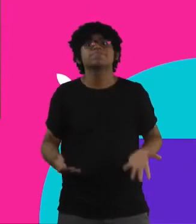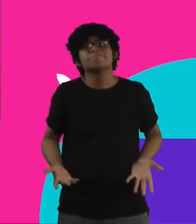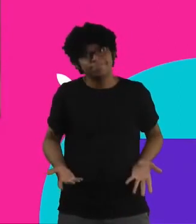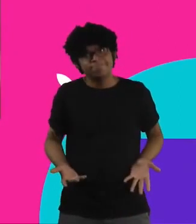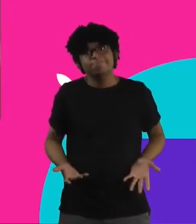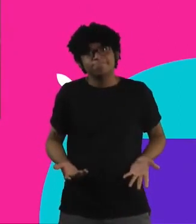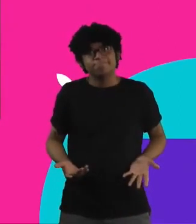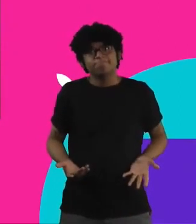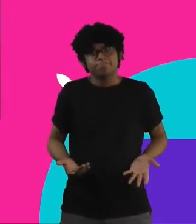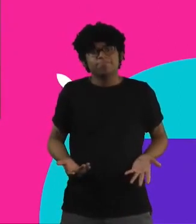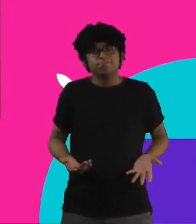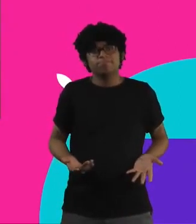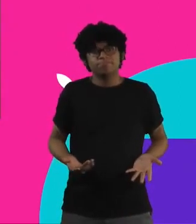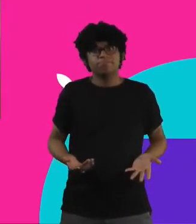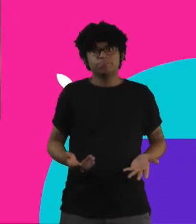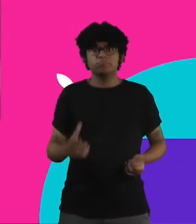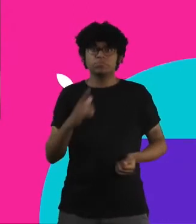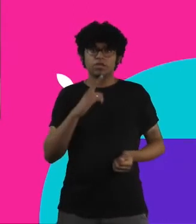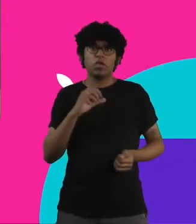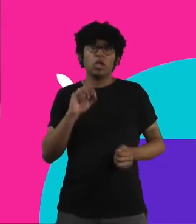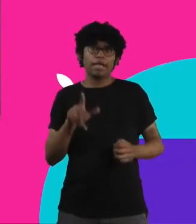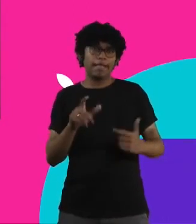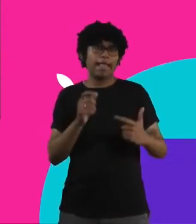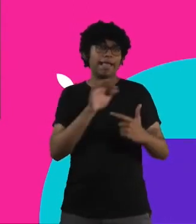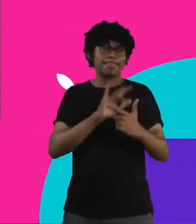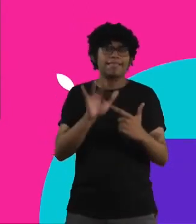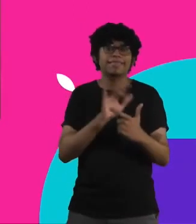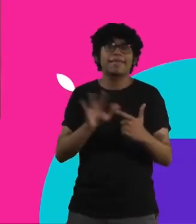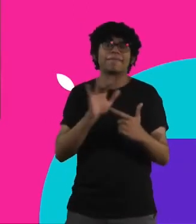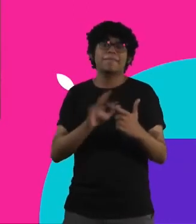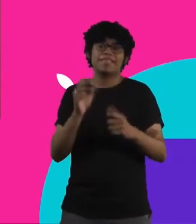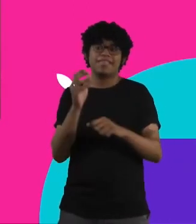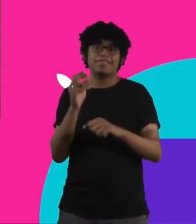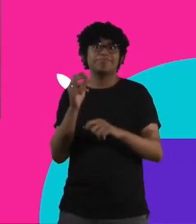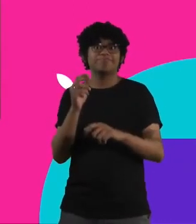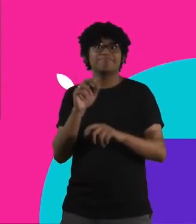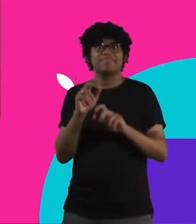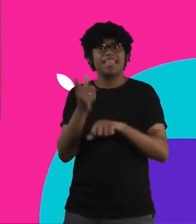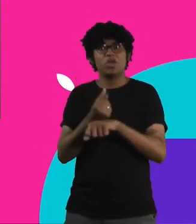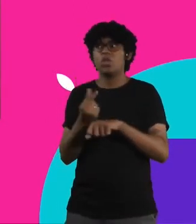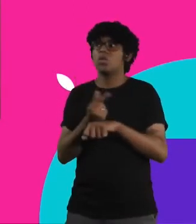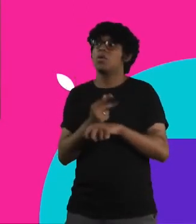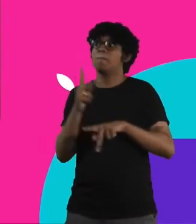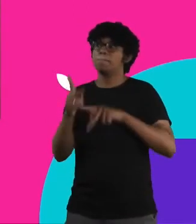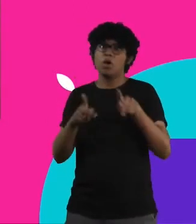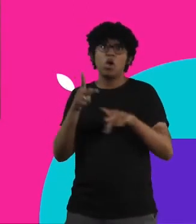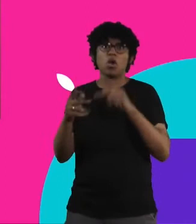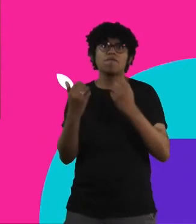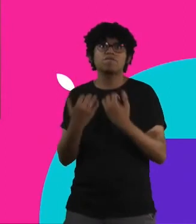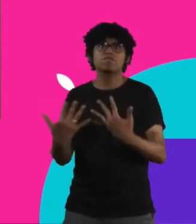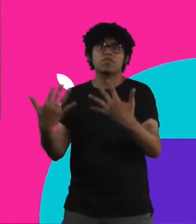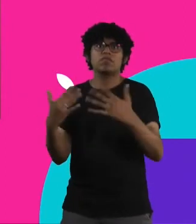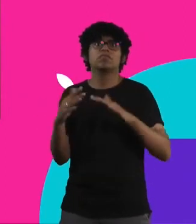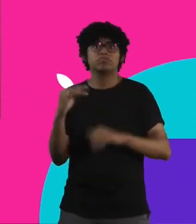Então, eu acho que tem toda a questão do letramento econômico da população, e acho que esse sim é um ponto importante para a gente pensar em